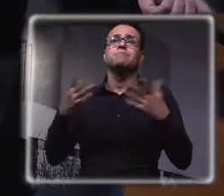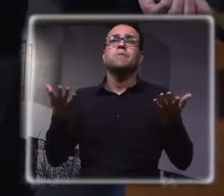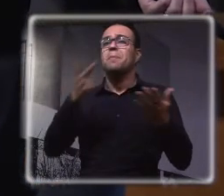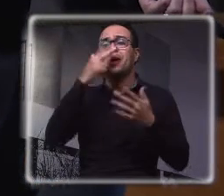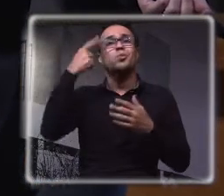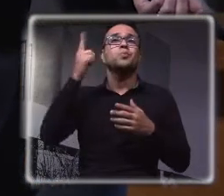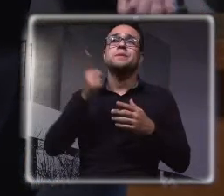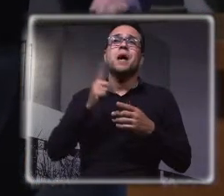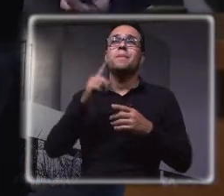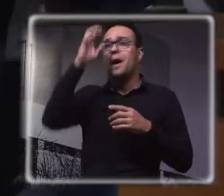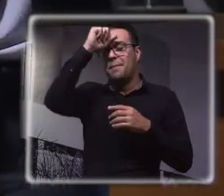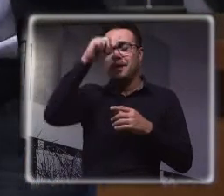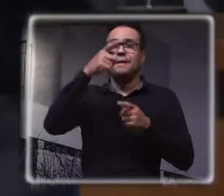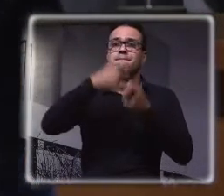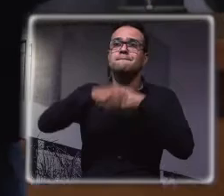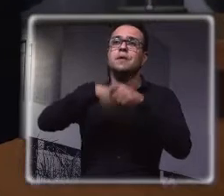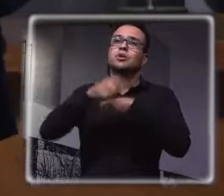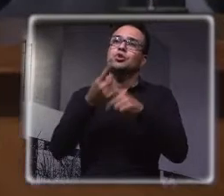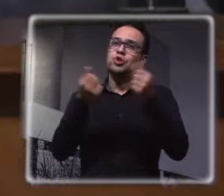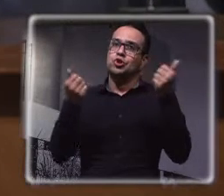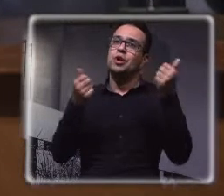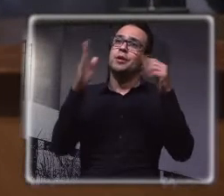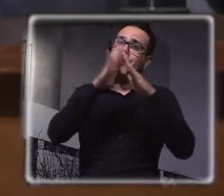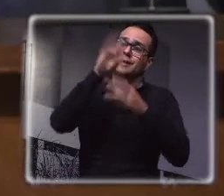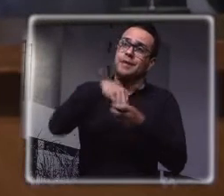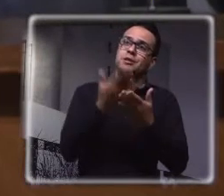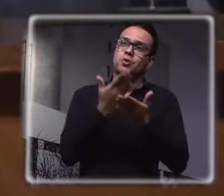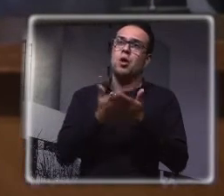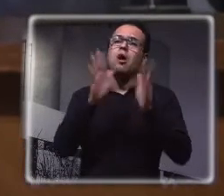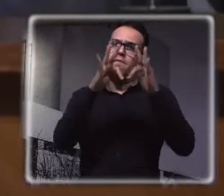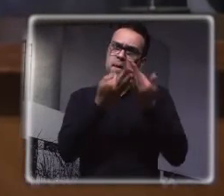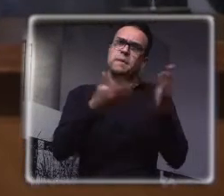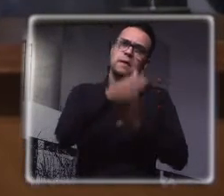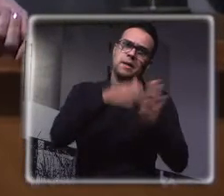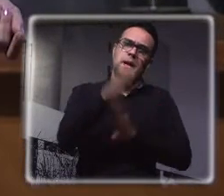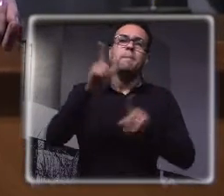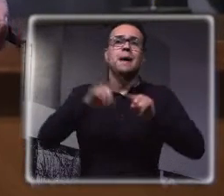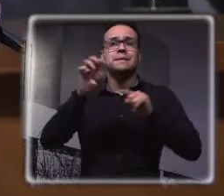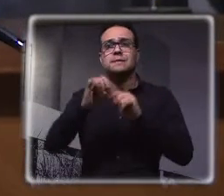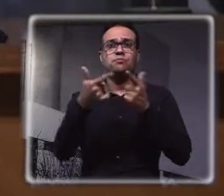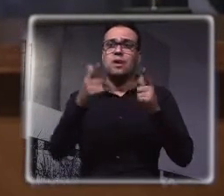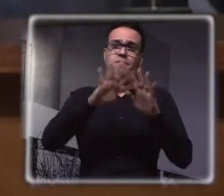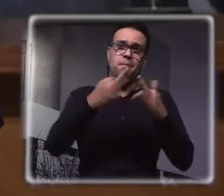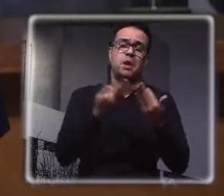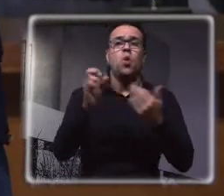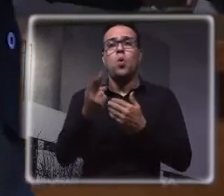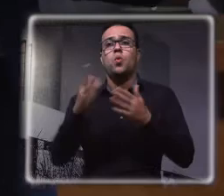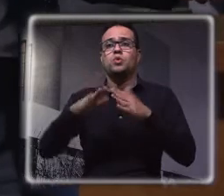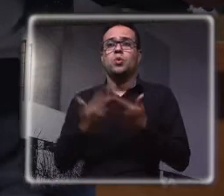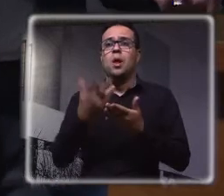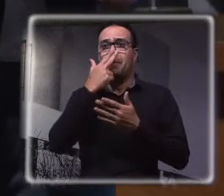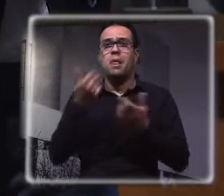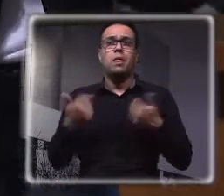educação financeira na escola. Muita gente teve educação financeira na família, mas quem não teve na família e não teve na escola, de repente se viu